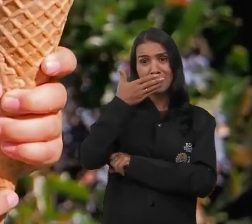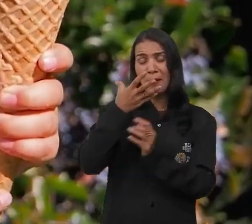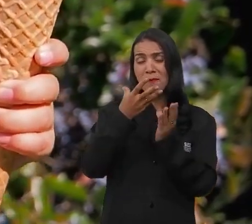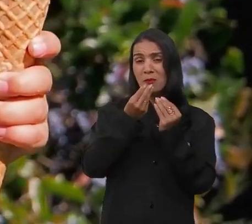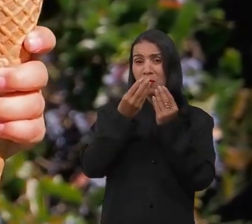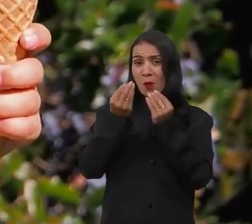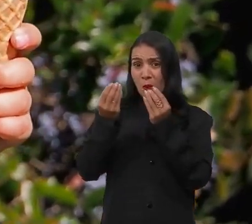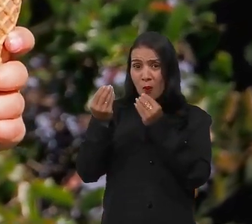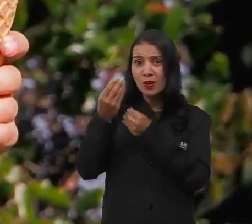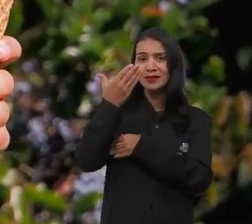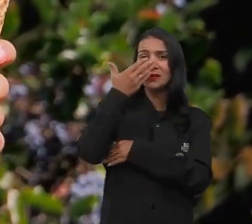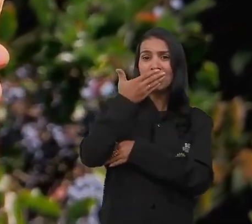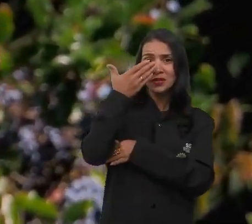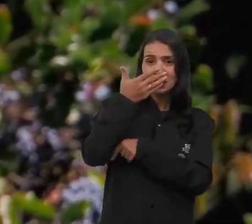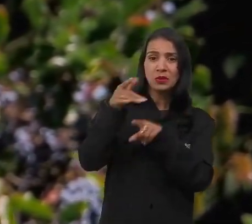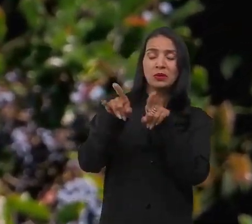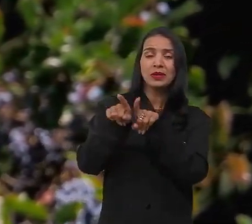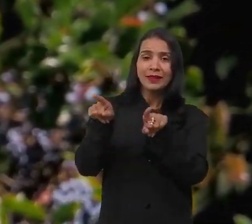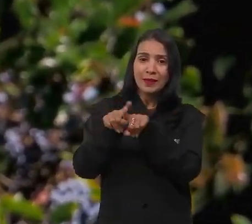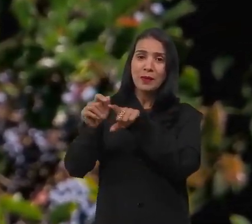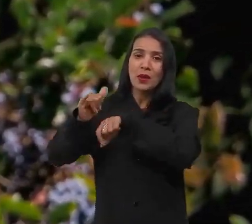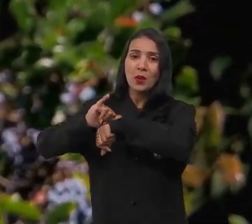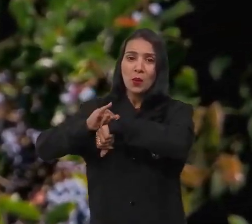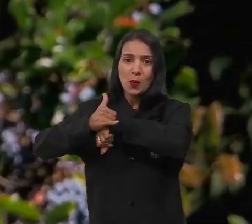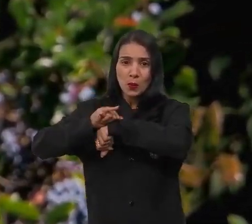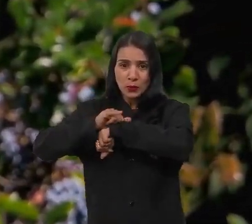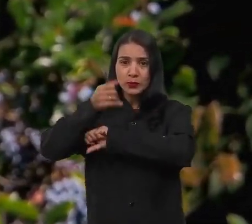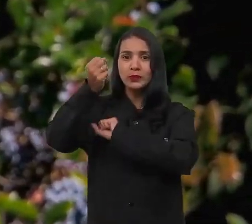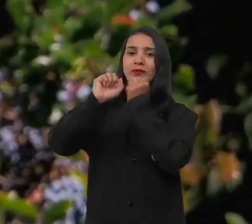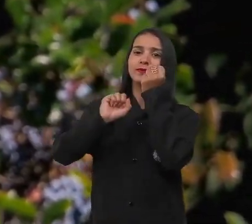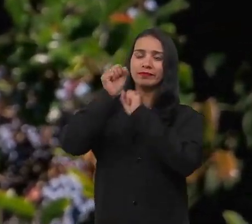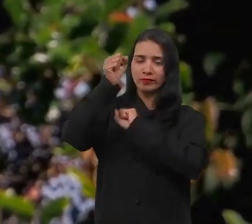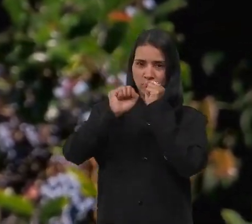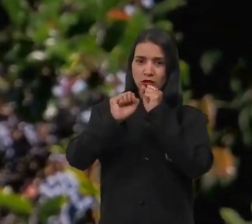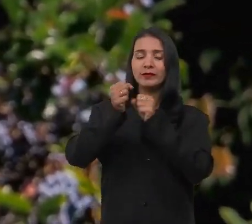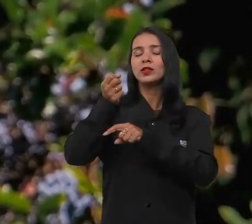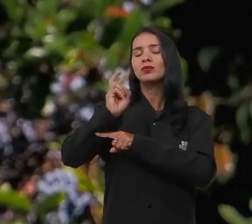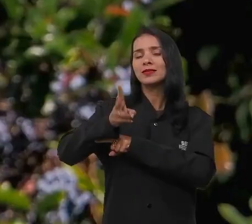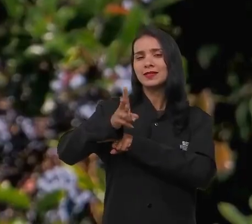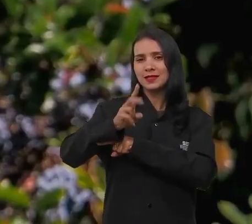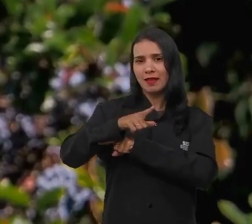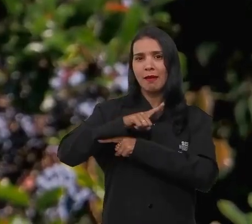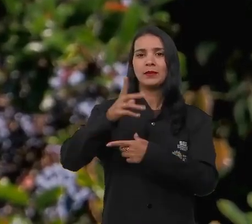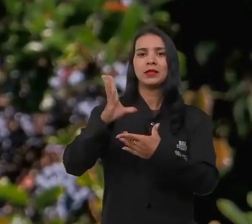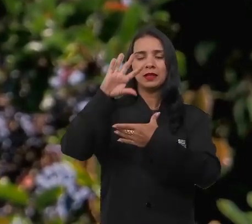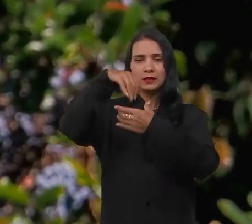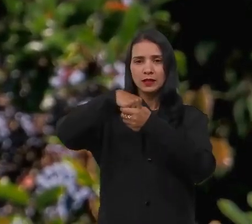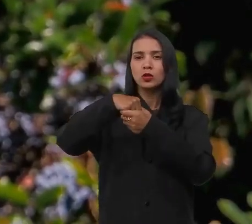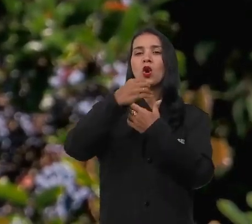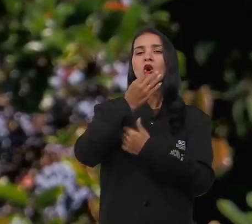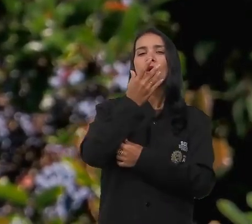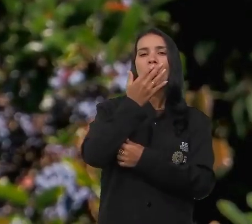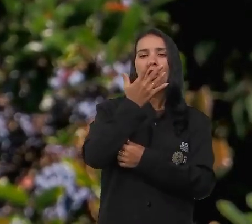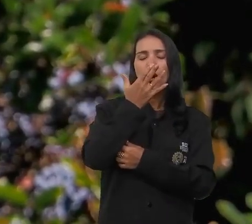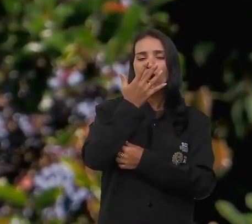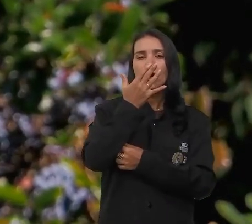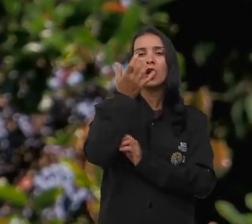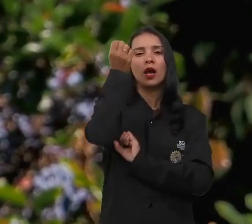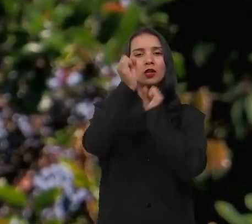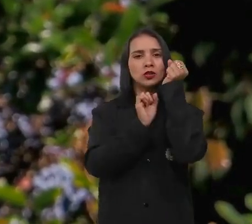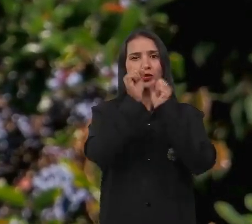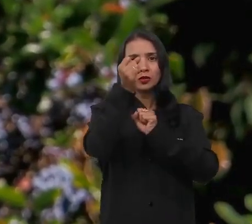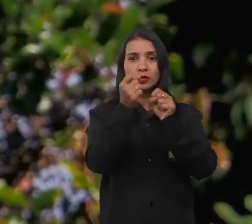a gordura saturada, né? Então, frequentemente, ele também vai ter o quê? Aromatizantes, corantes, né? Além da